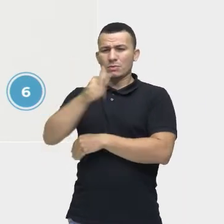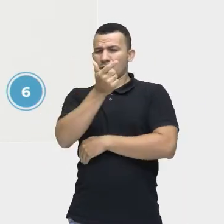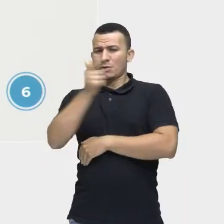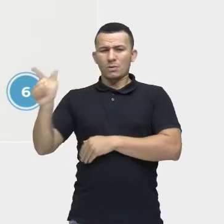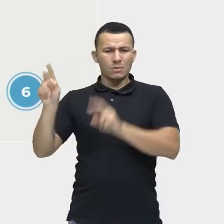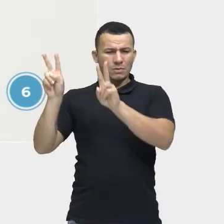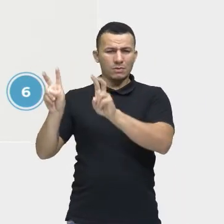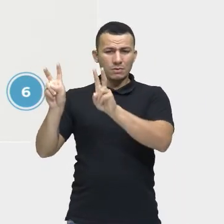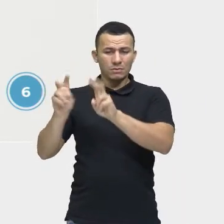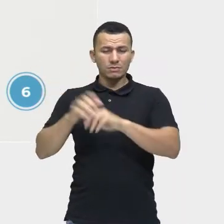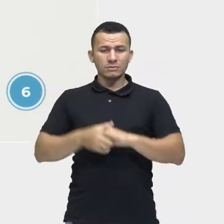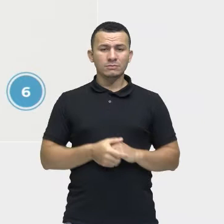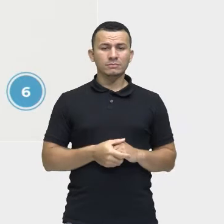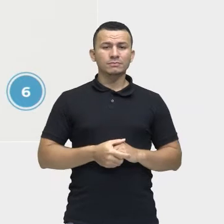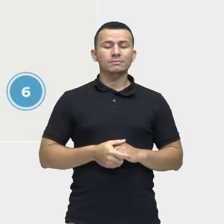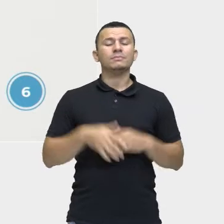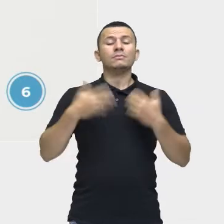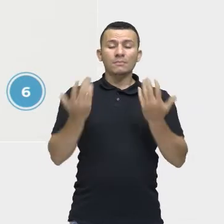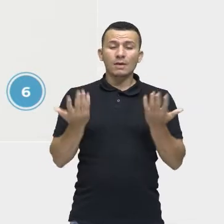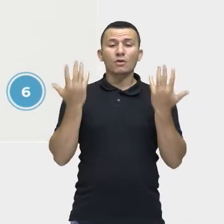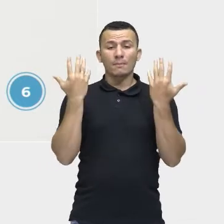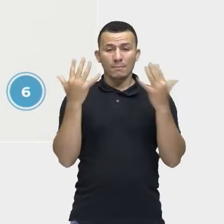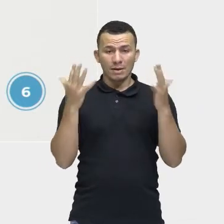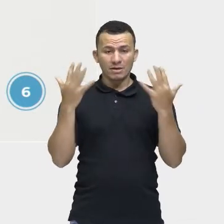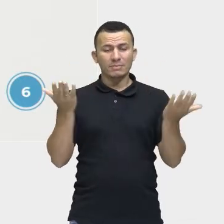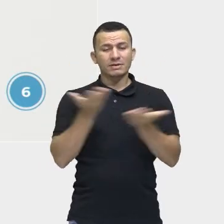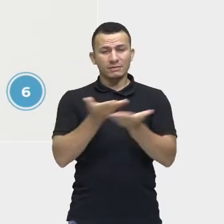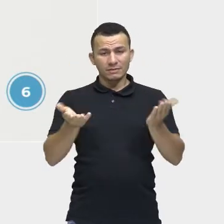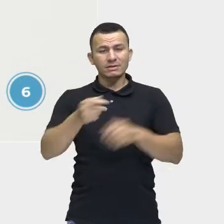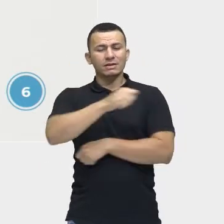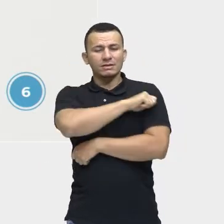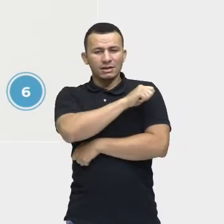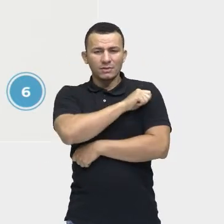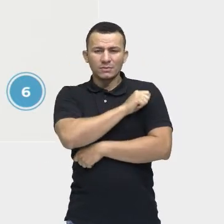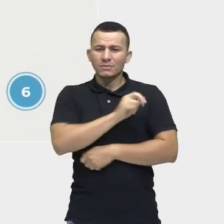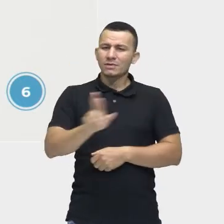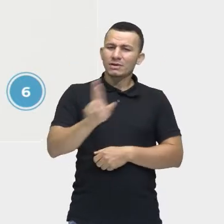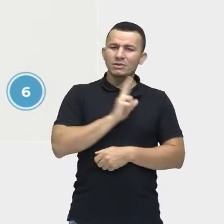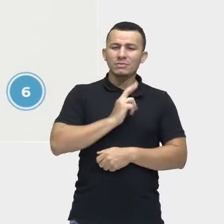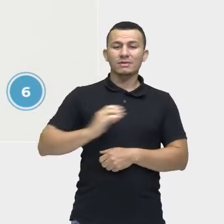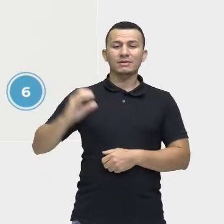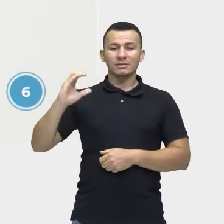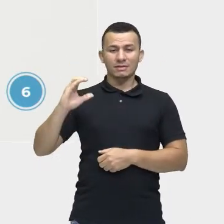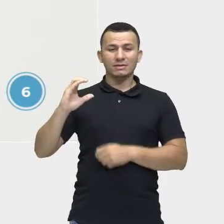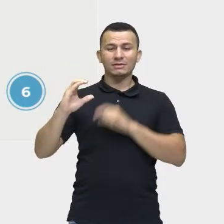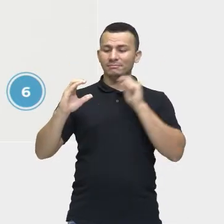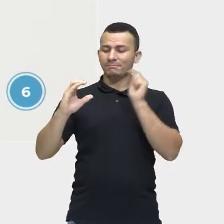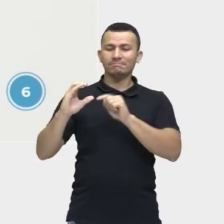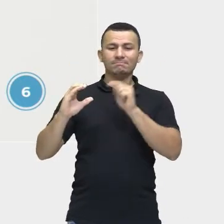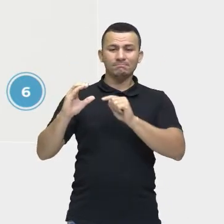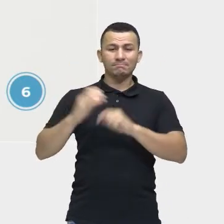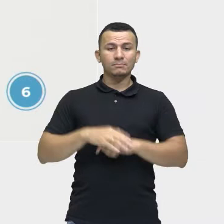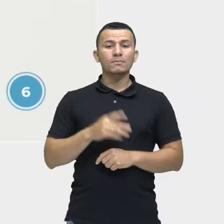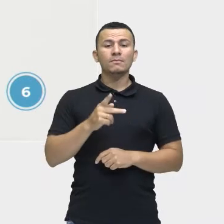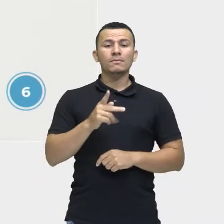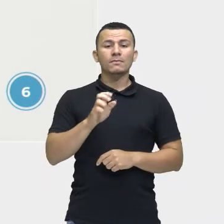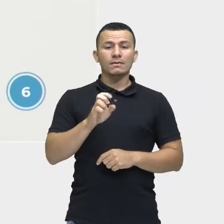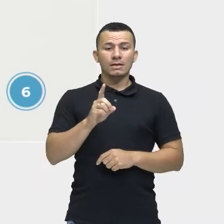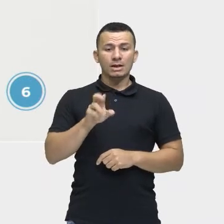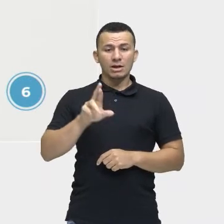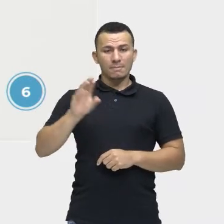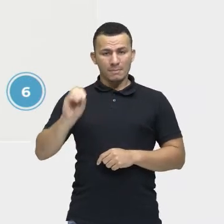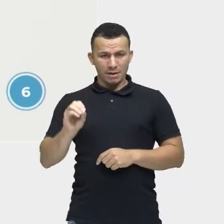Ok? Então vamos lá. Parabéns para os nossos queridos que assinalaram a letra C. O Pedro Henrique e